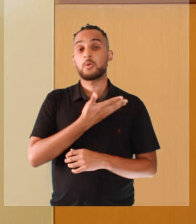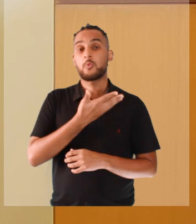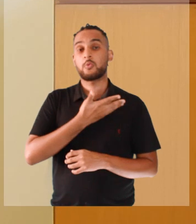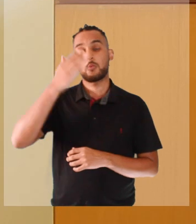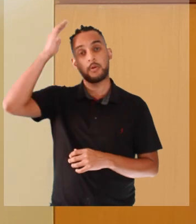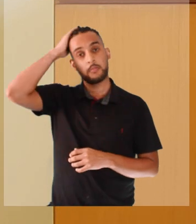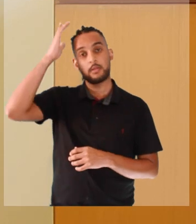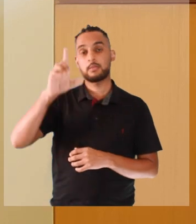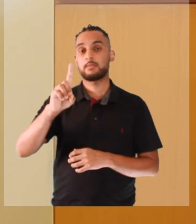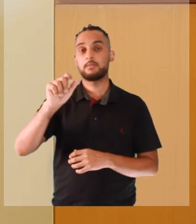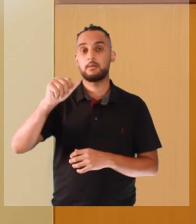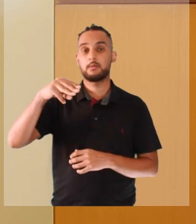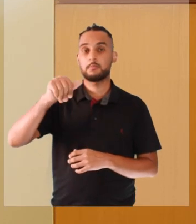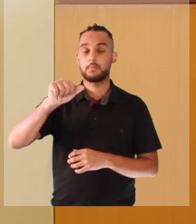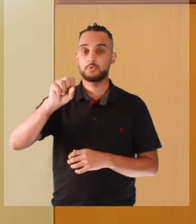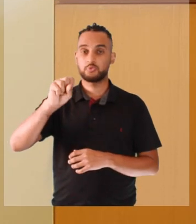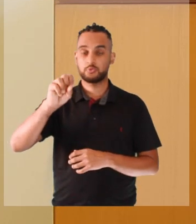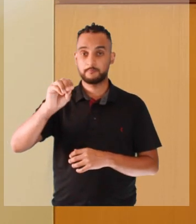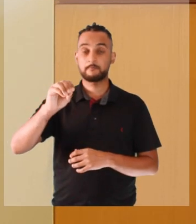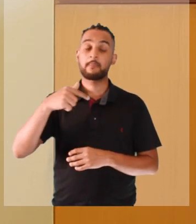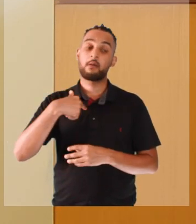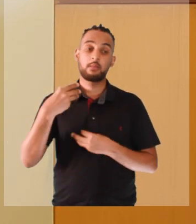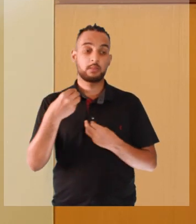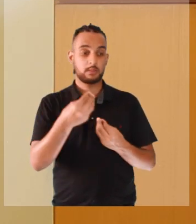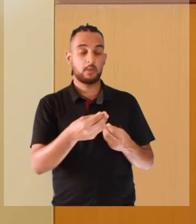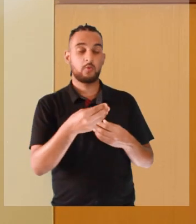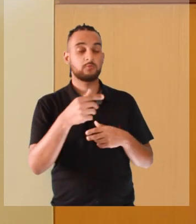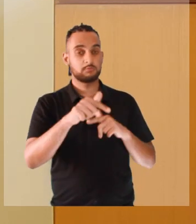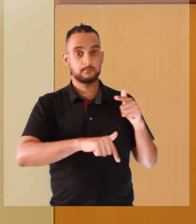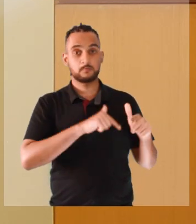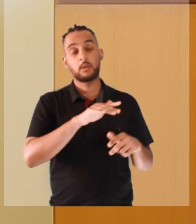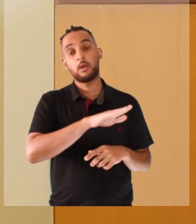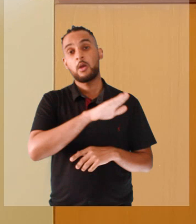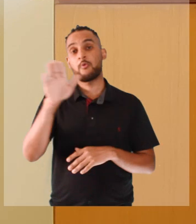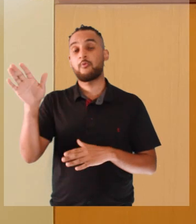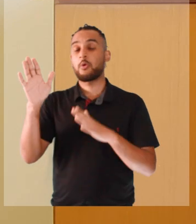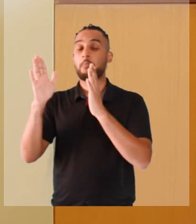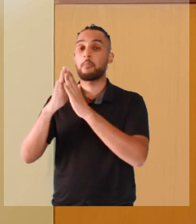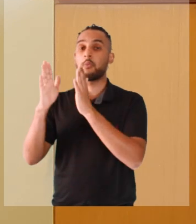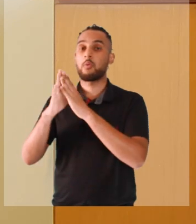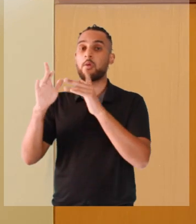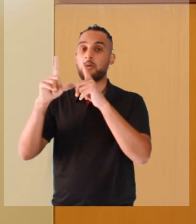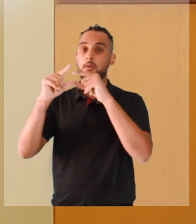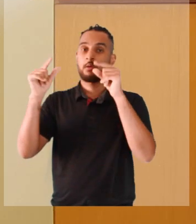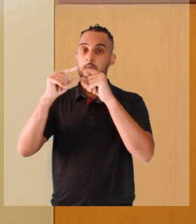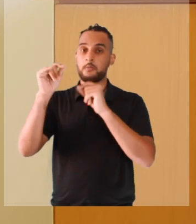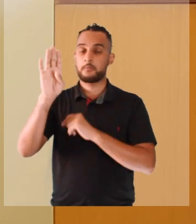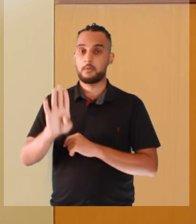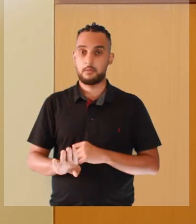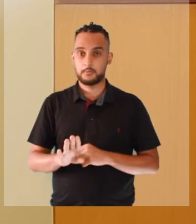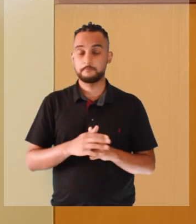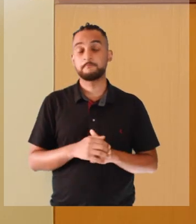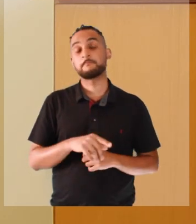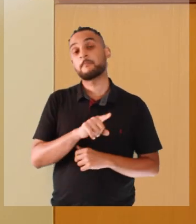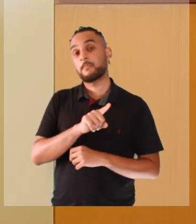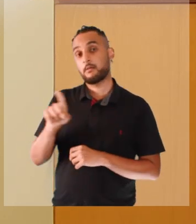vulgar. Ele era amigo do Papa Dâmaso, e o Papa Dâmaso lhe confiou esta missão, e ele